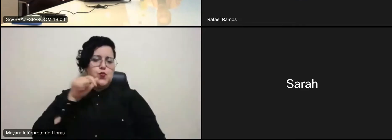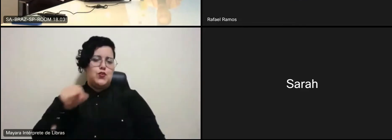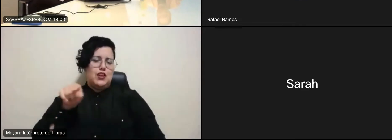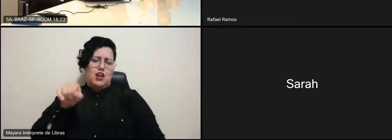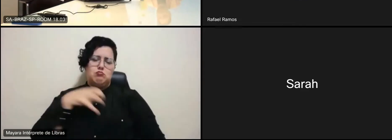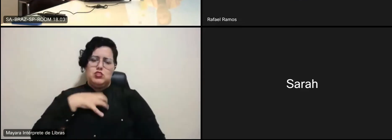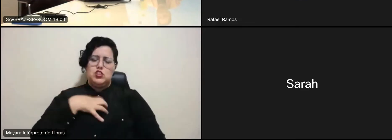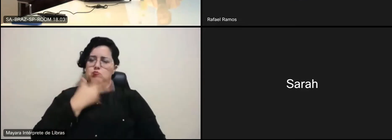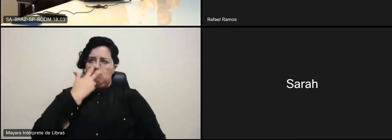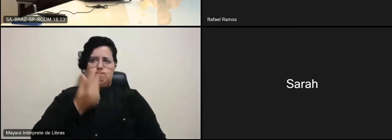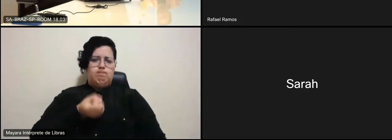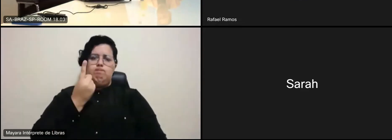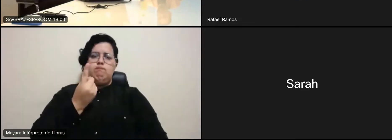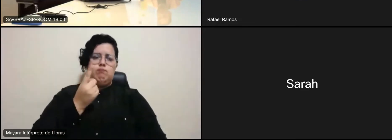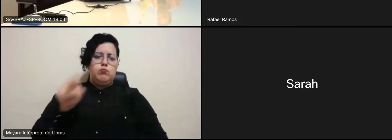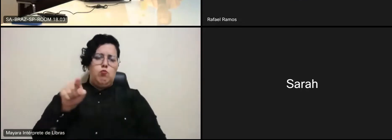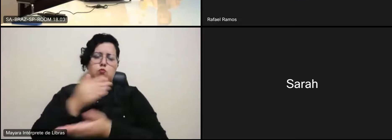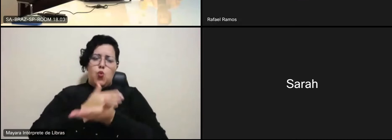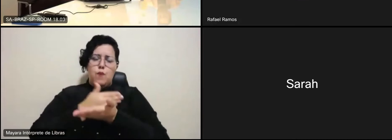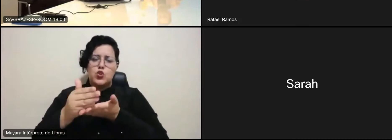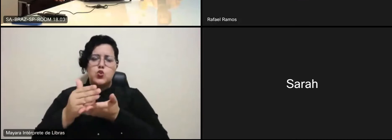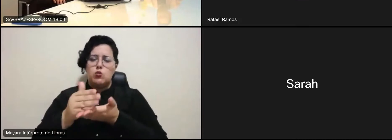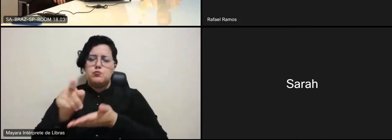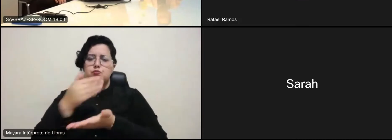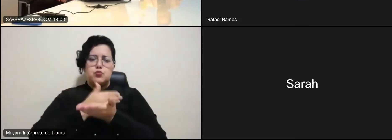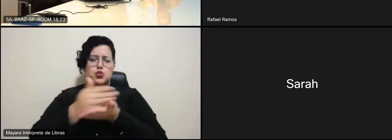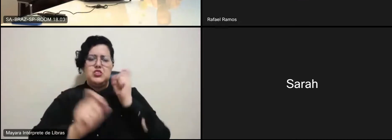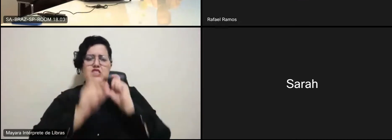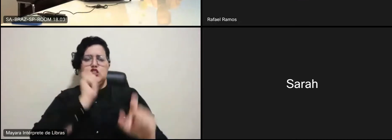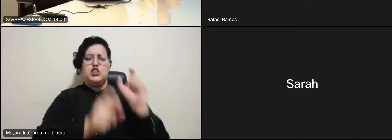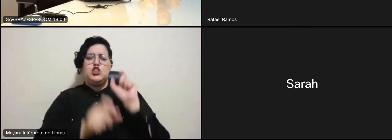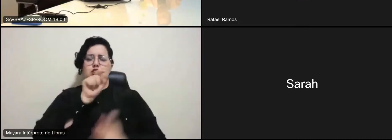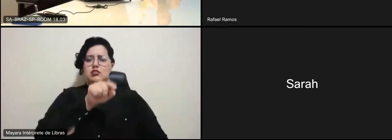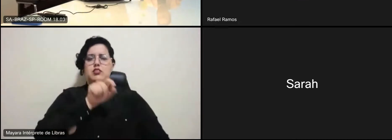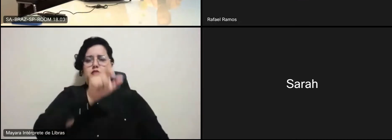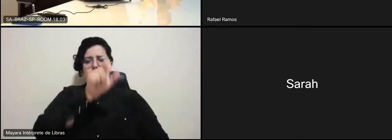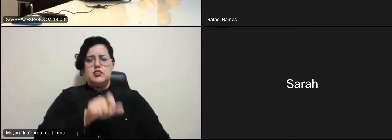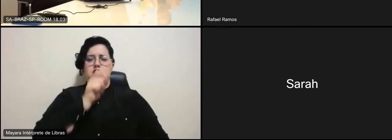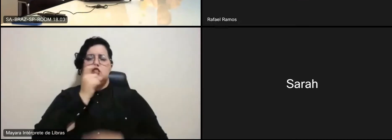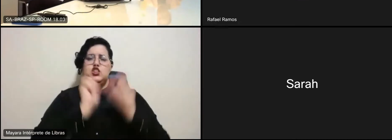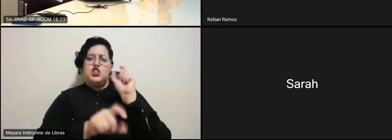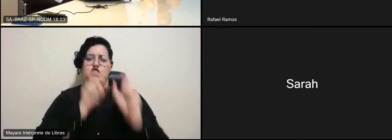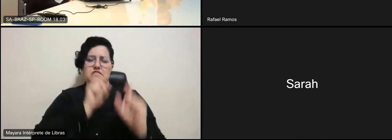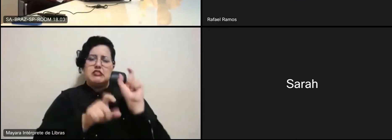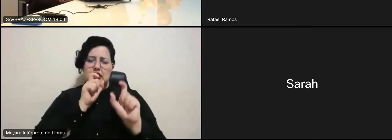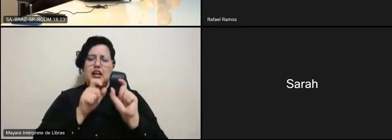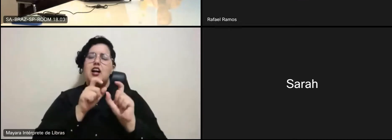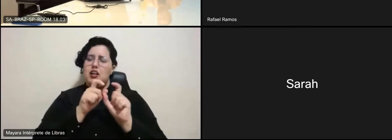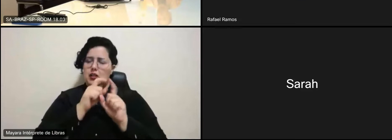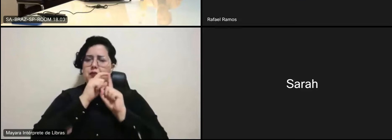começou a disparar palavras de baixo calão comigo, como por exemplo, entre muitas